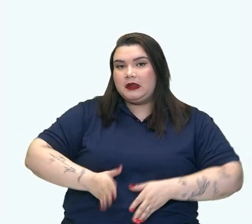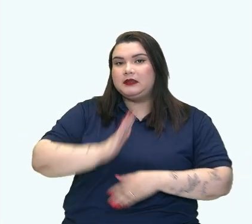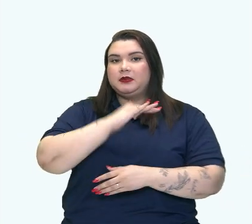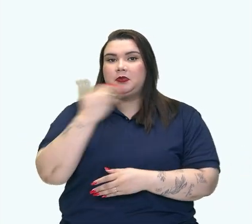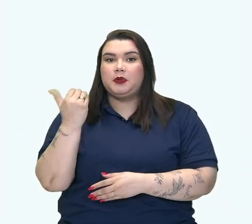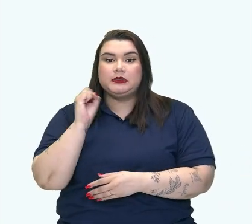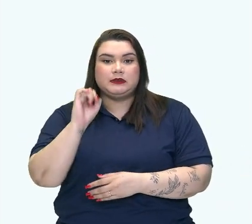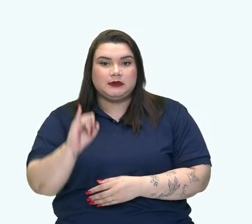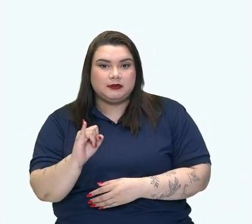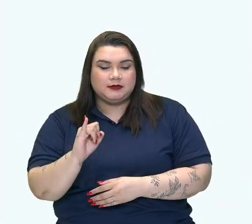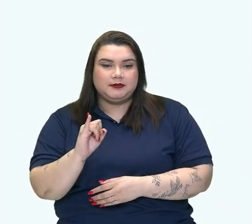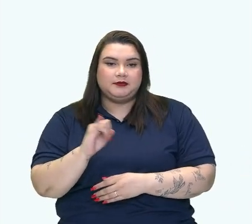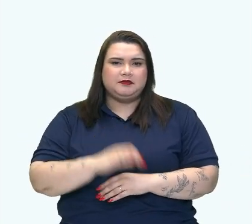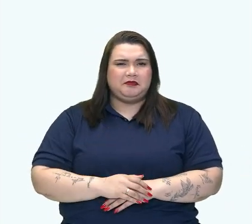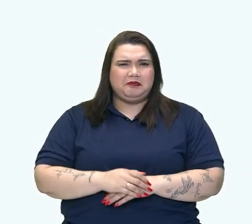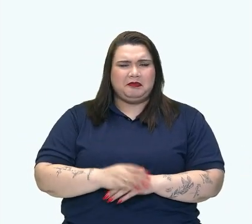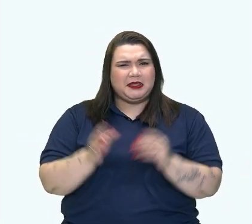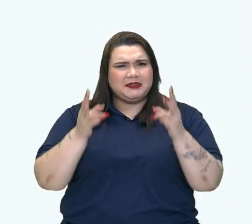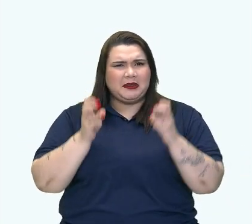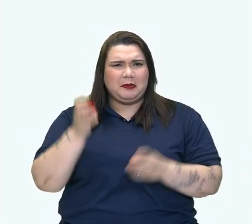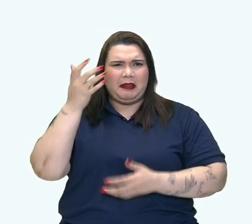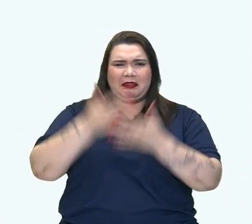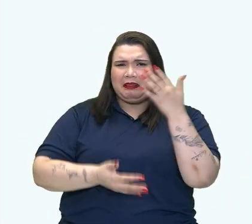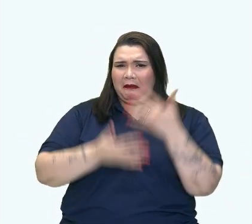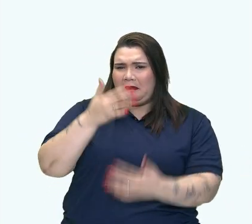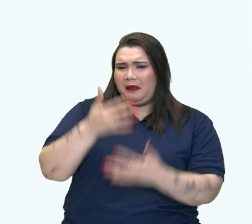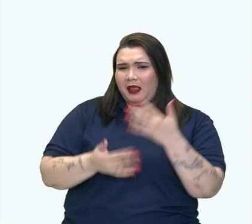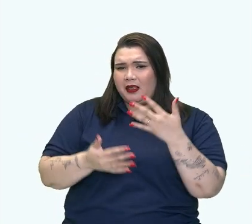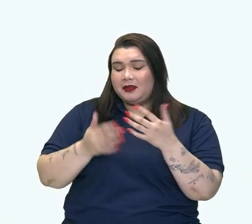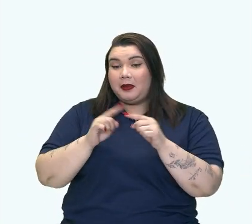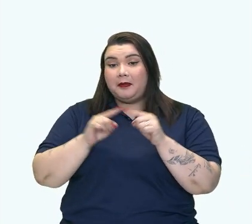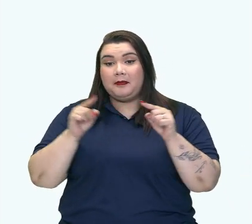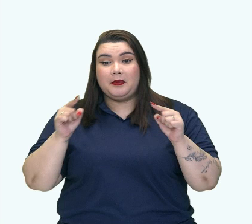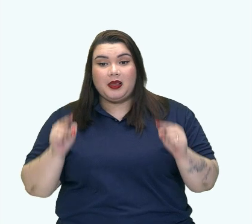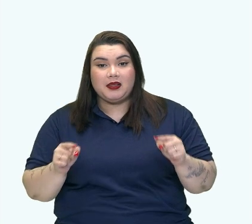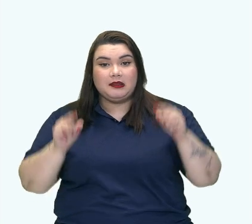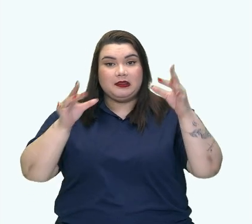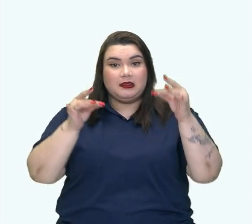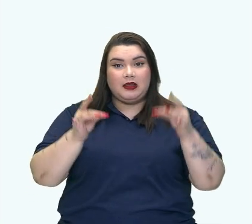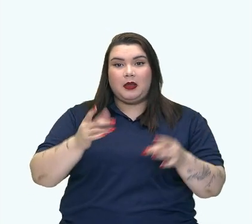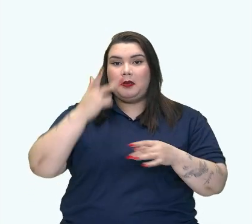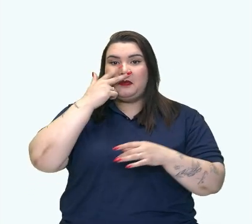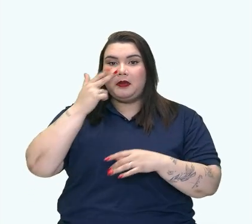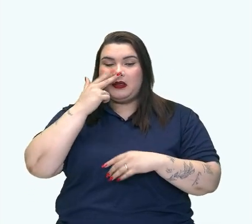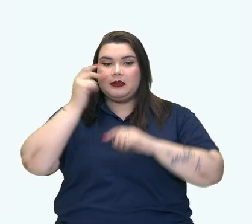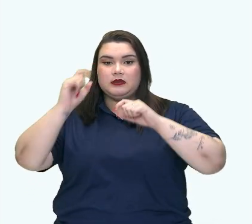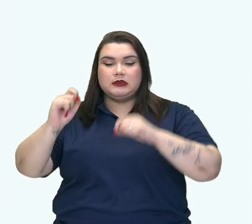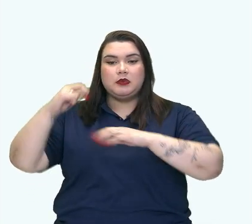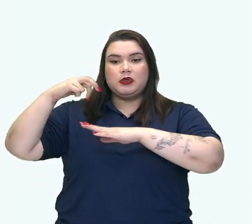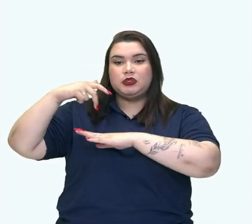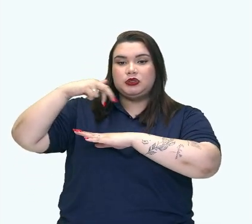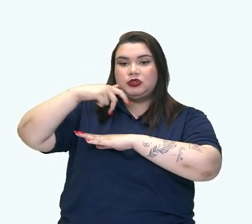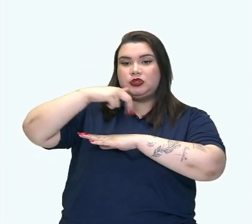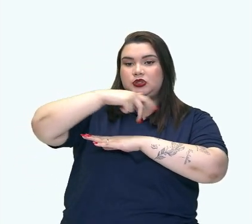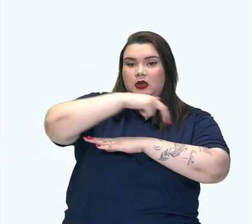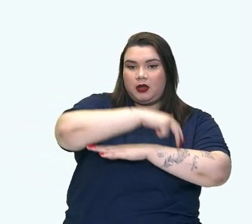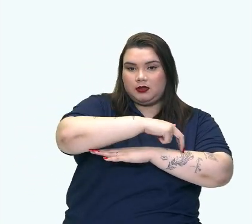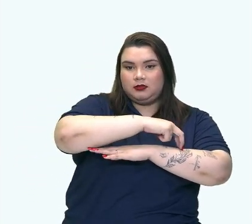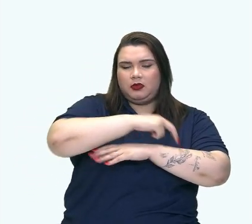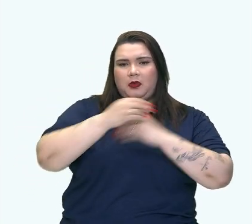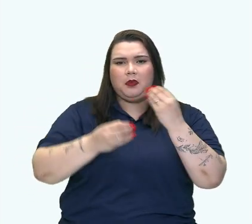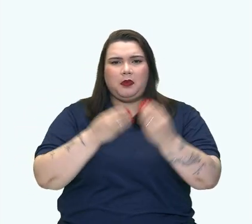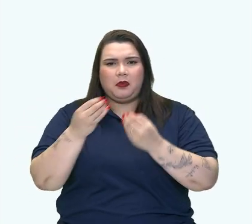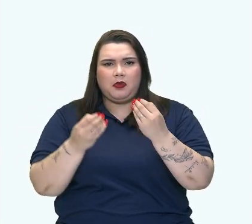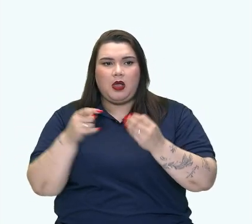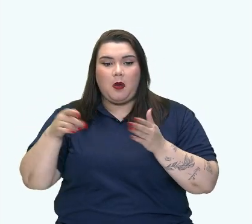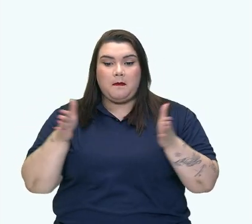sei, caótico, mas pense numa ideia de escada. A gente tem ali um formato como se fosse uma escada, né? Ou pensando no ciclo,